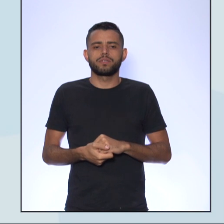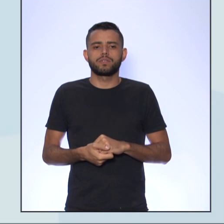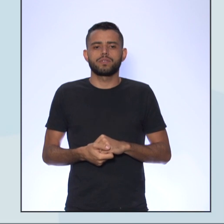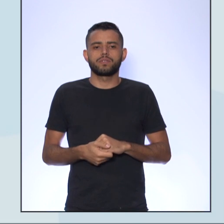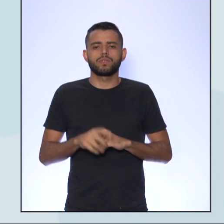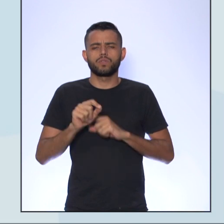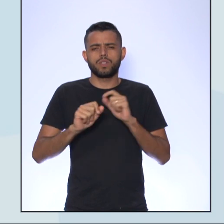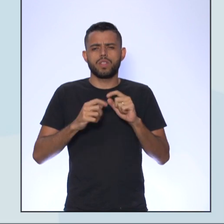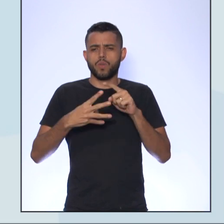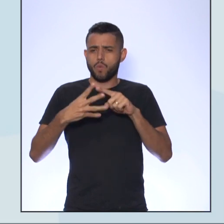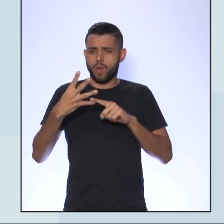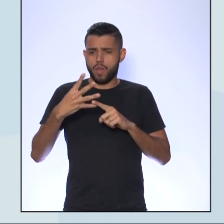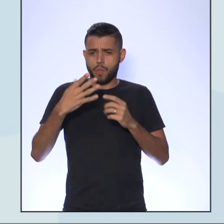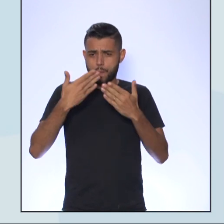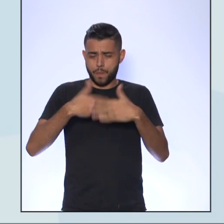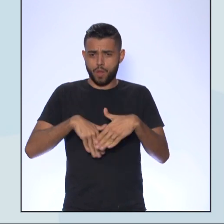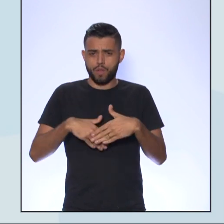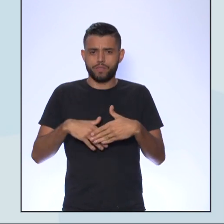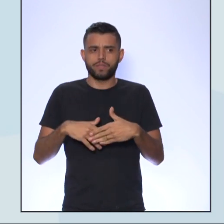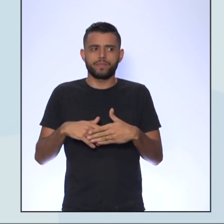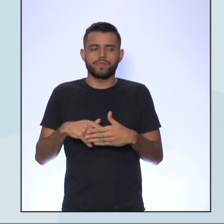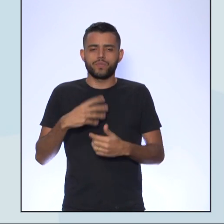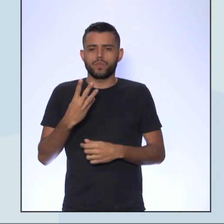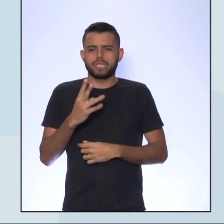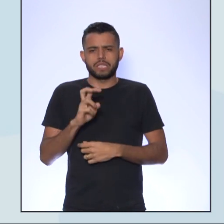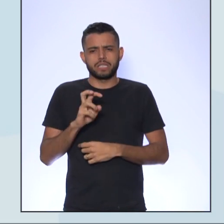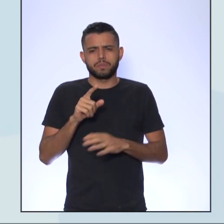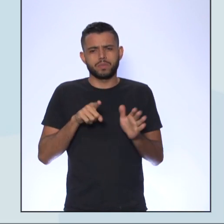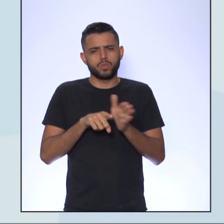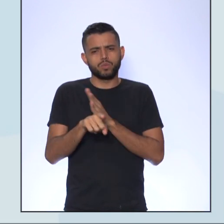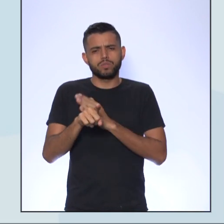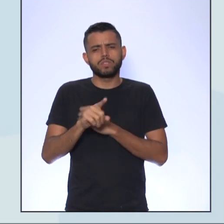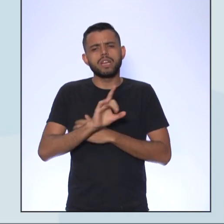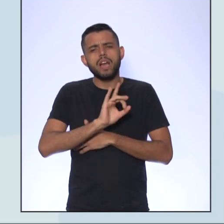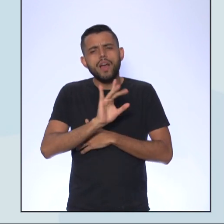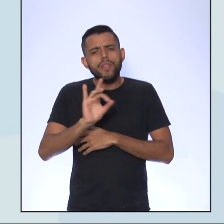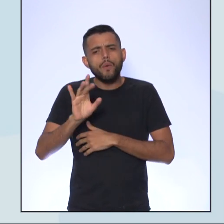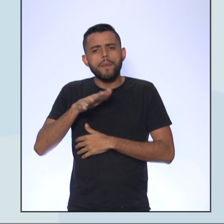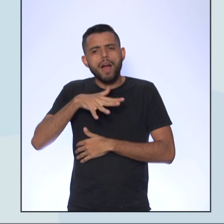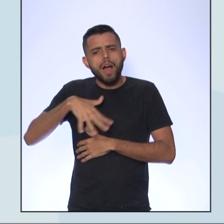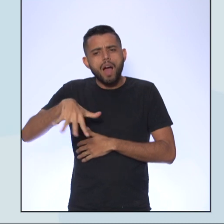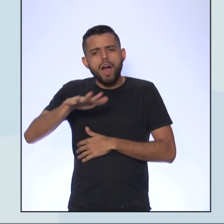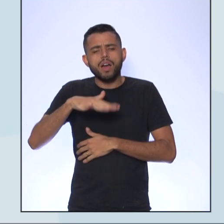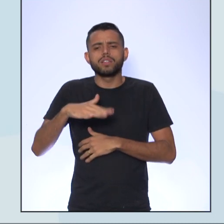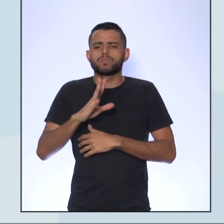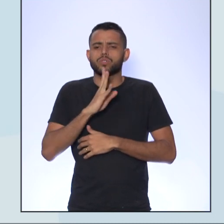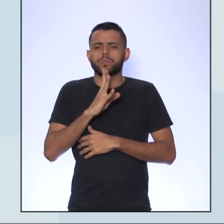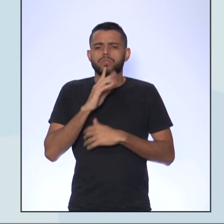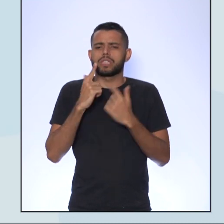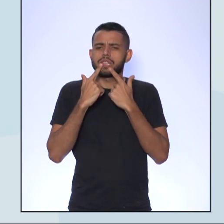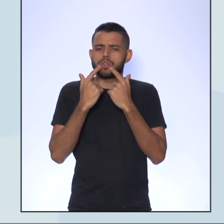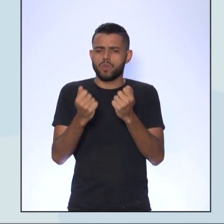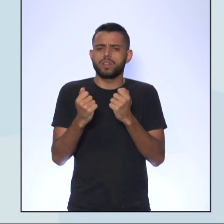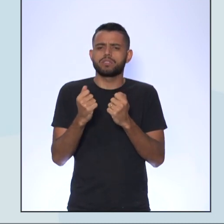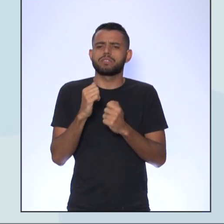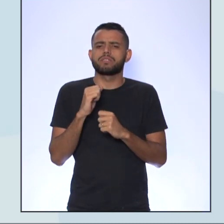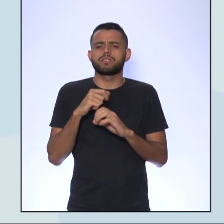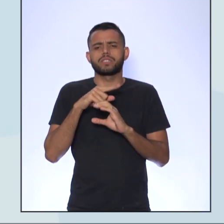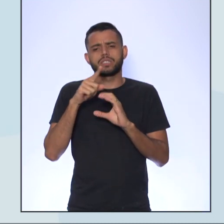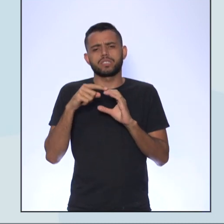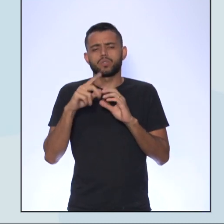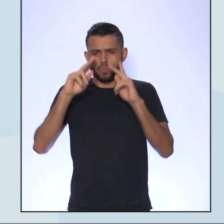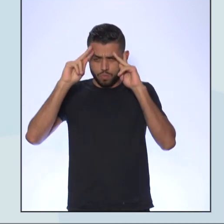4 provas objetivas de 45 questões, uma de cada área do conhecimento, né? Então, linguagens, ciências humanas, ciências da